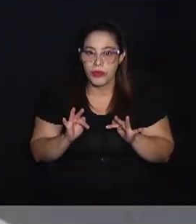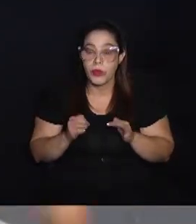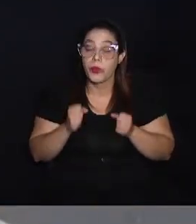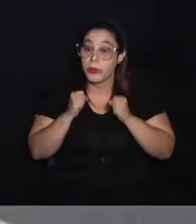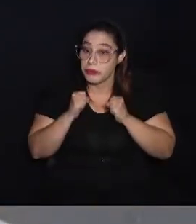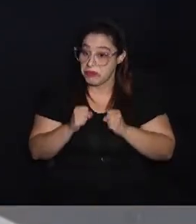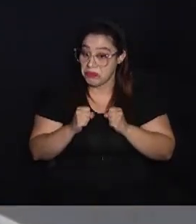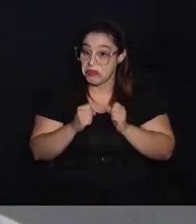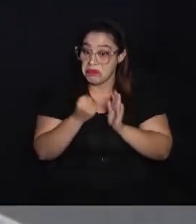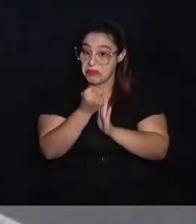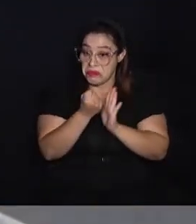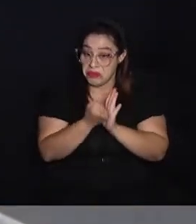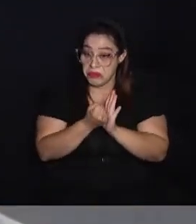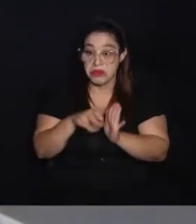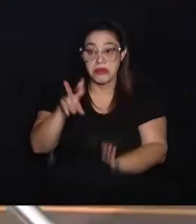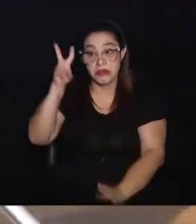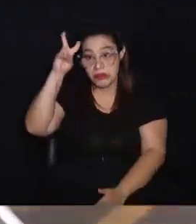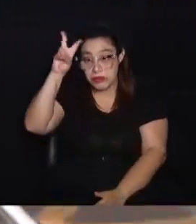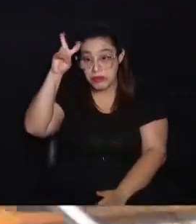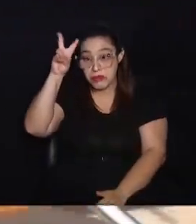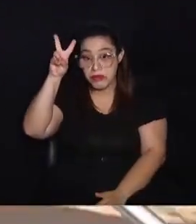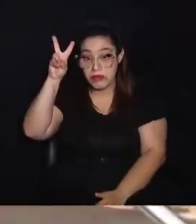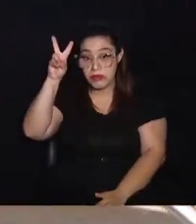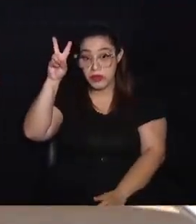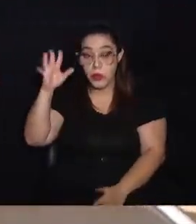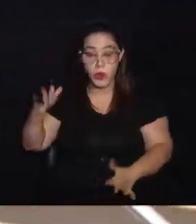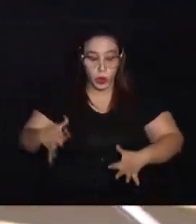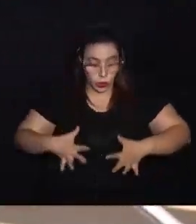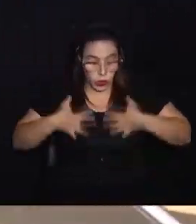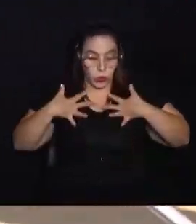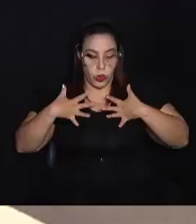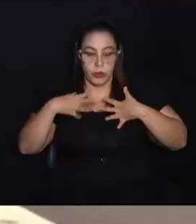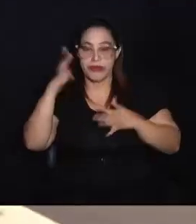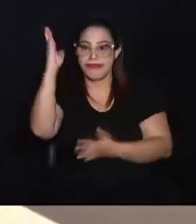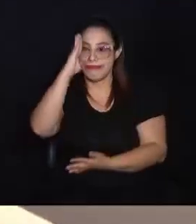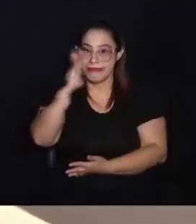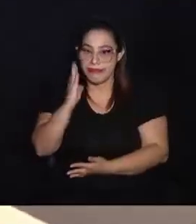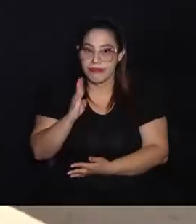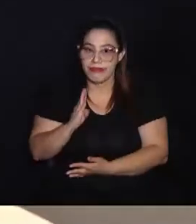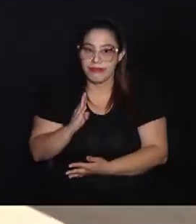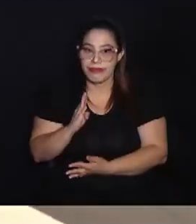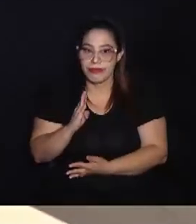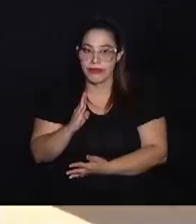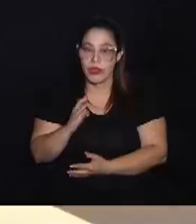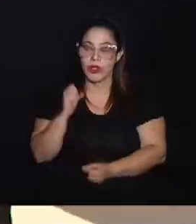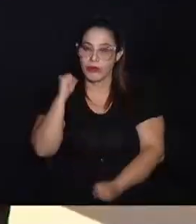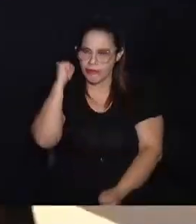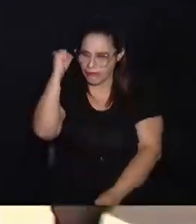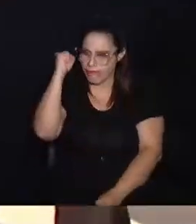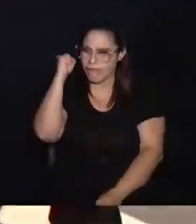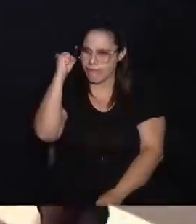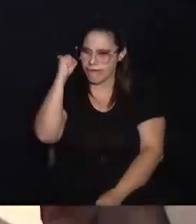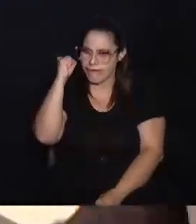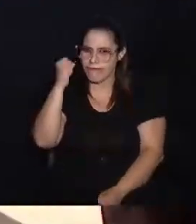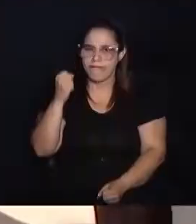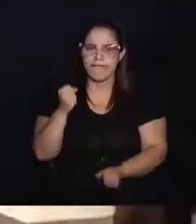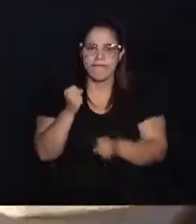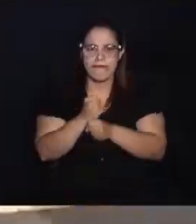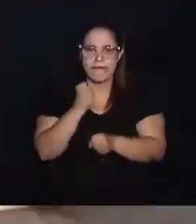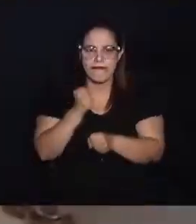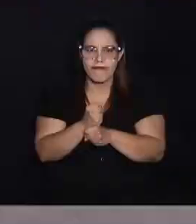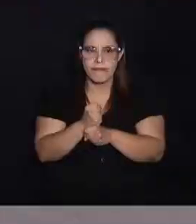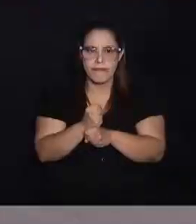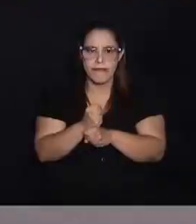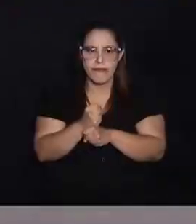cívico gloriosas da gente bandas de música relembrar um pouco da o Escola orgulho do Preparatória de nosso Cadetes do país, né? A nossa Exército e da soberania. Banda do E Comando esse de ano a gente Policiamento tem do um